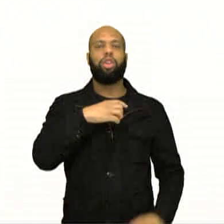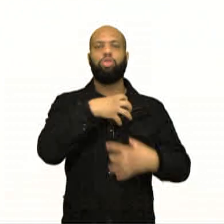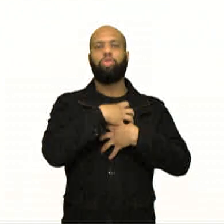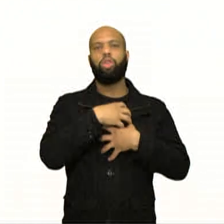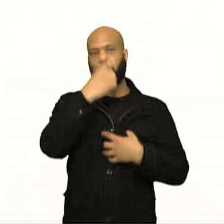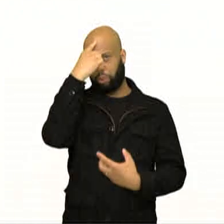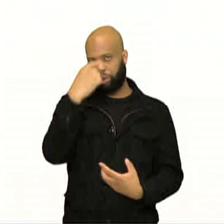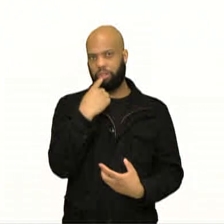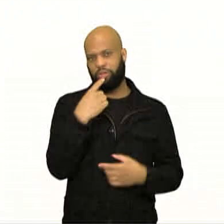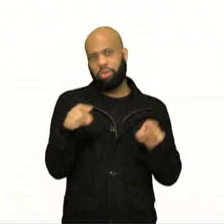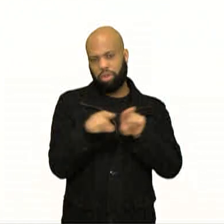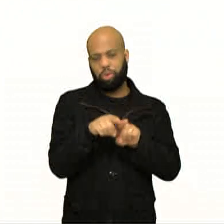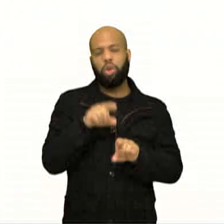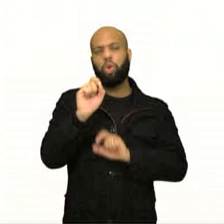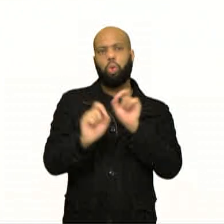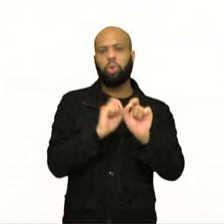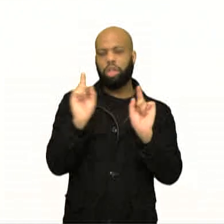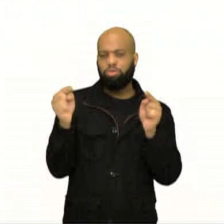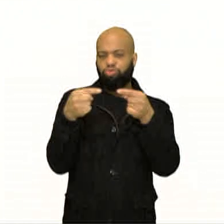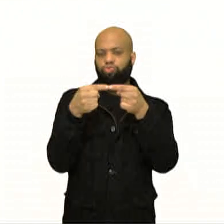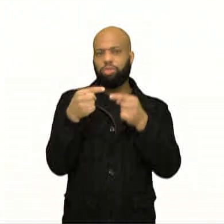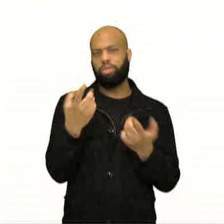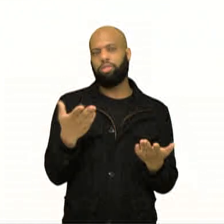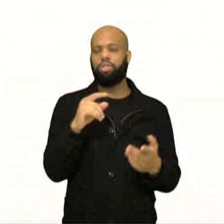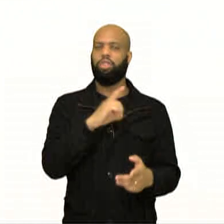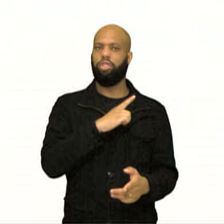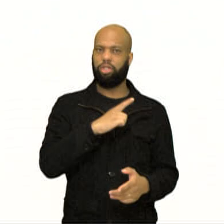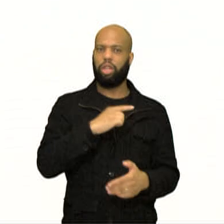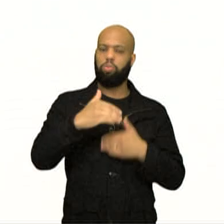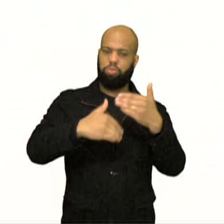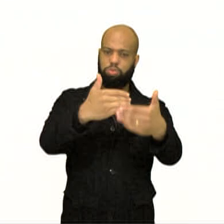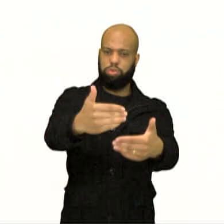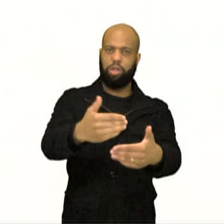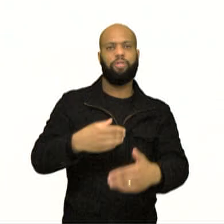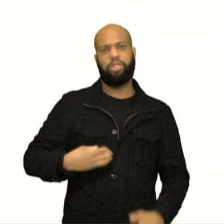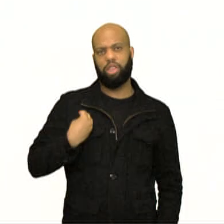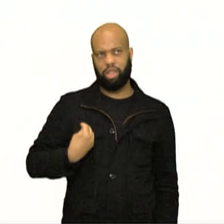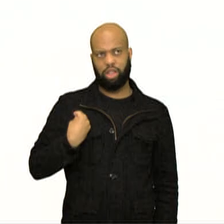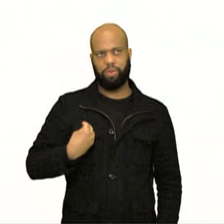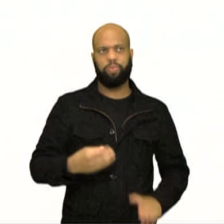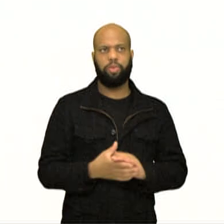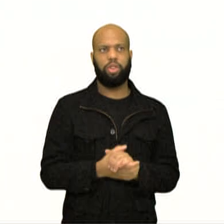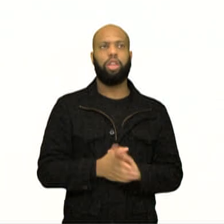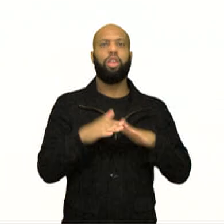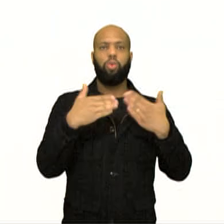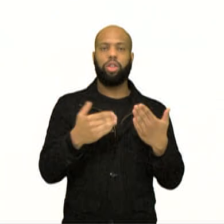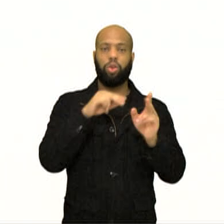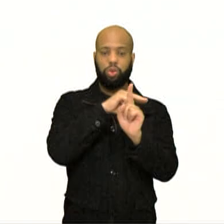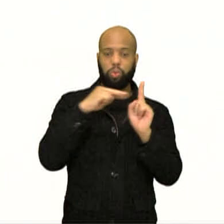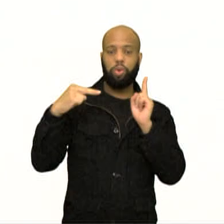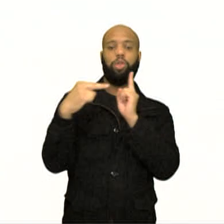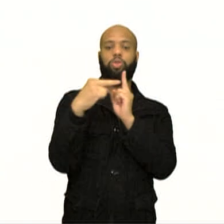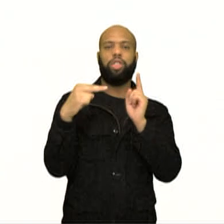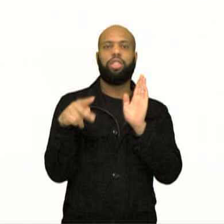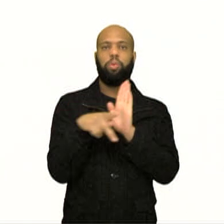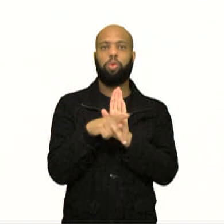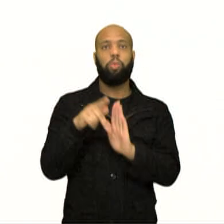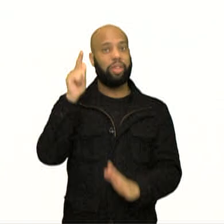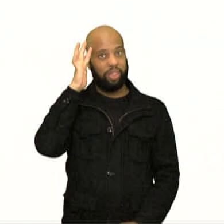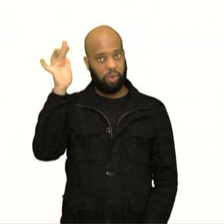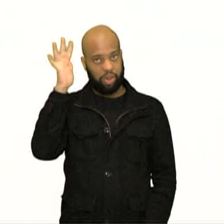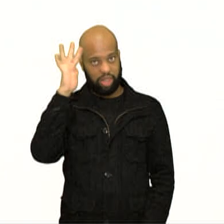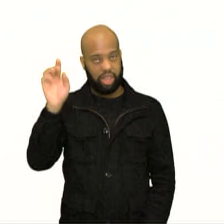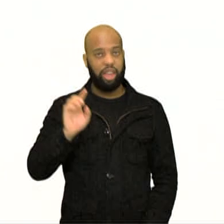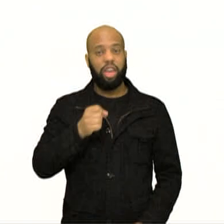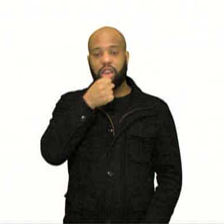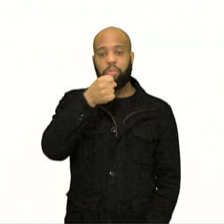perfil no trabalho desempenhado ao longo de uma vida, né? Do ponto de vista teórico, minha gente, a